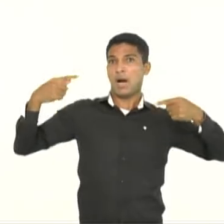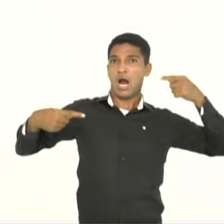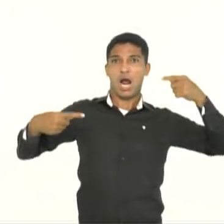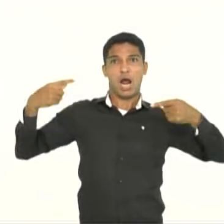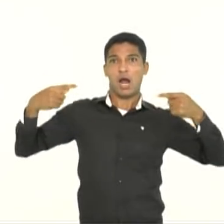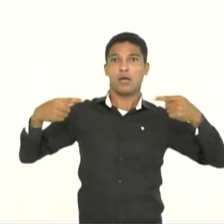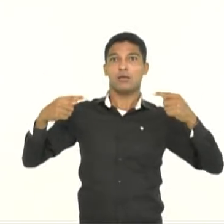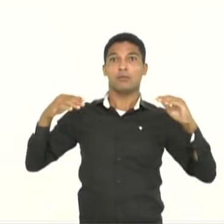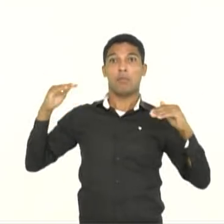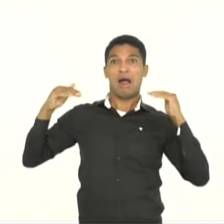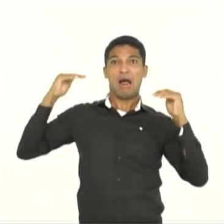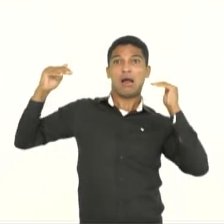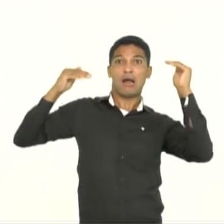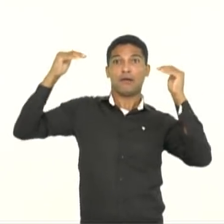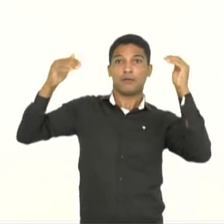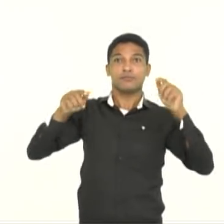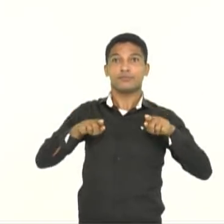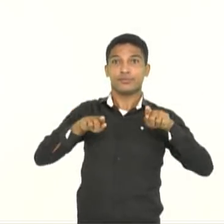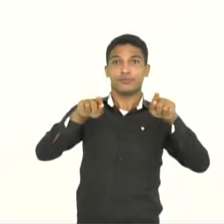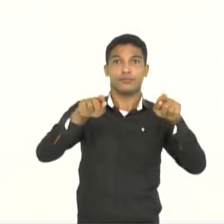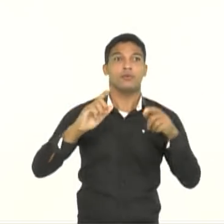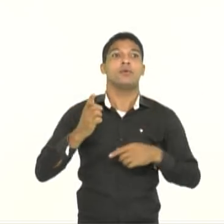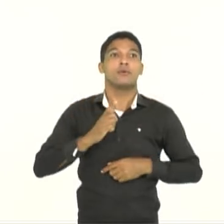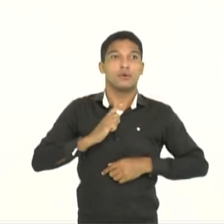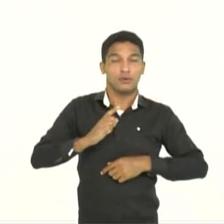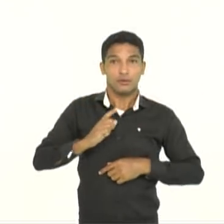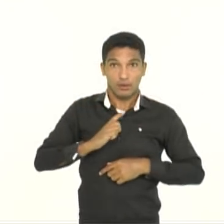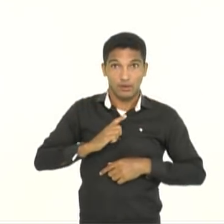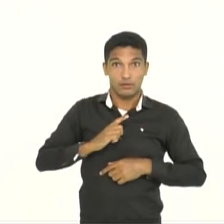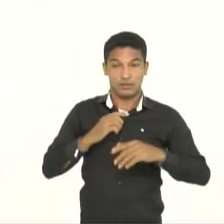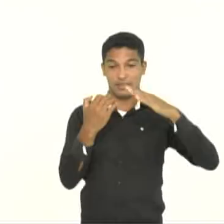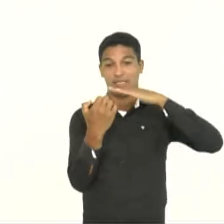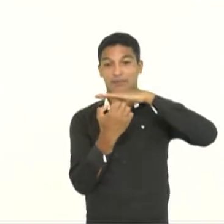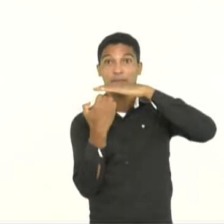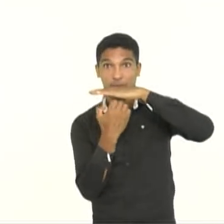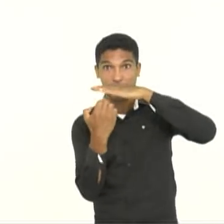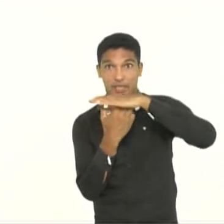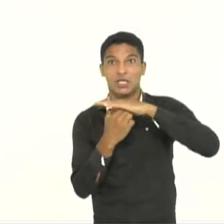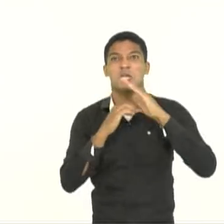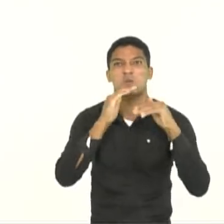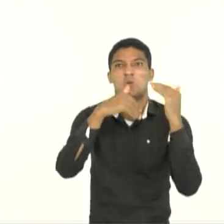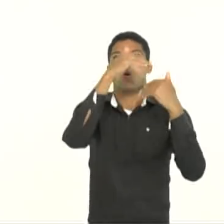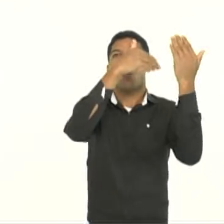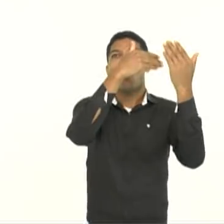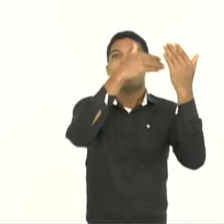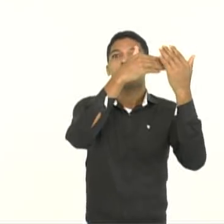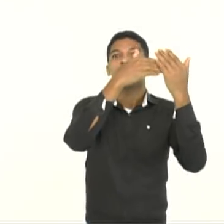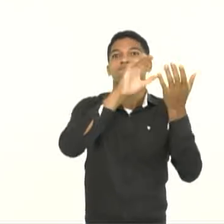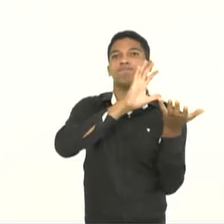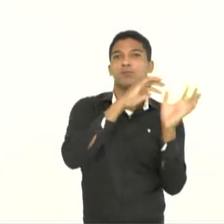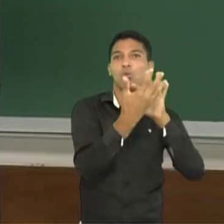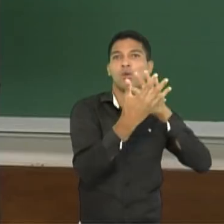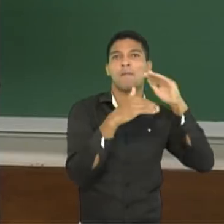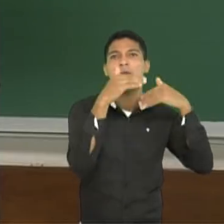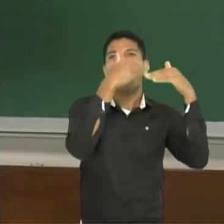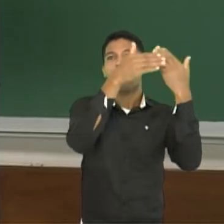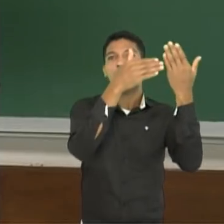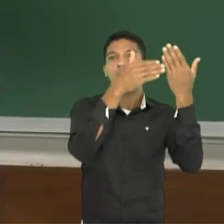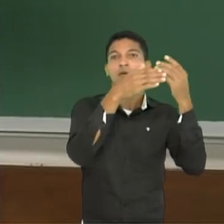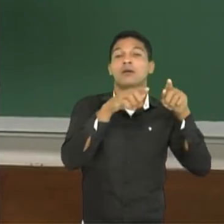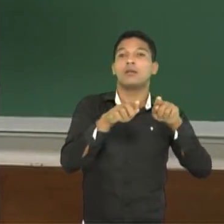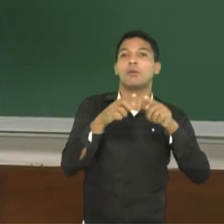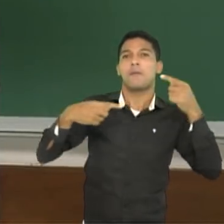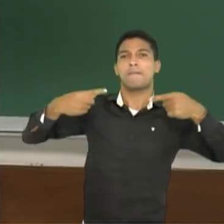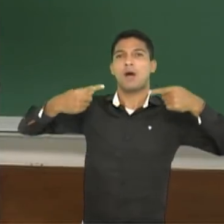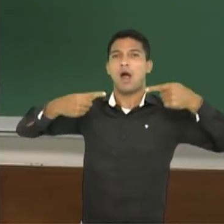crescem, que se transformam, que vão concorrer com empresas de outras regiões ou até mesmo as transnacionais, que são